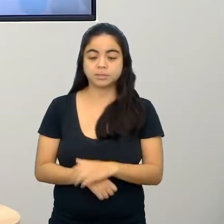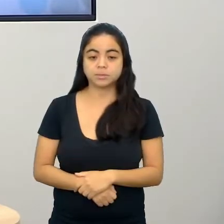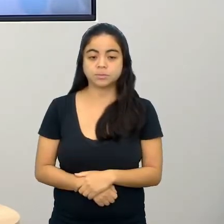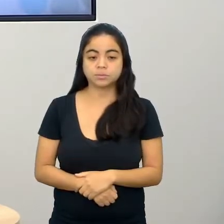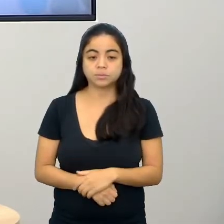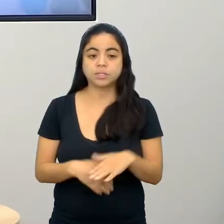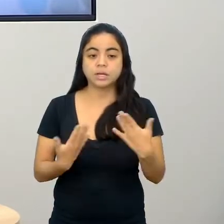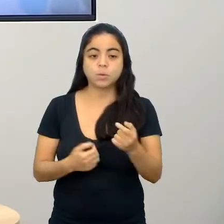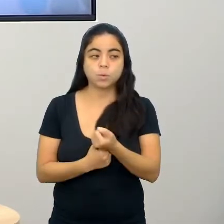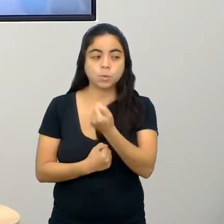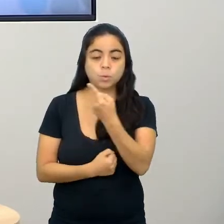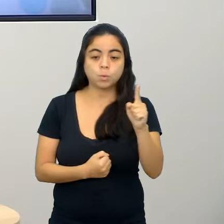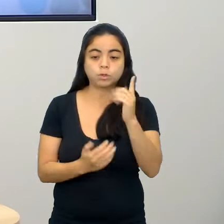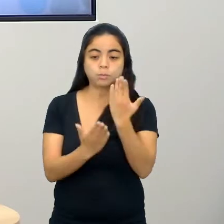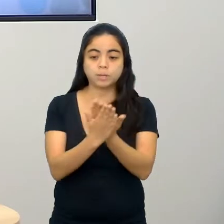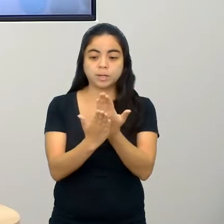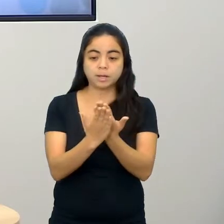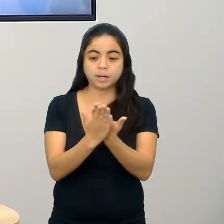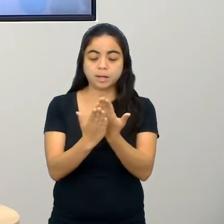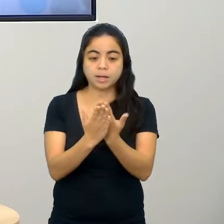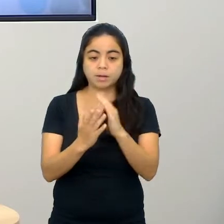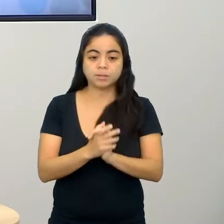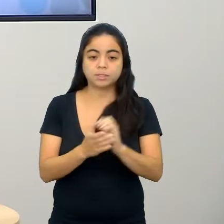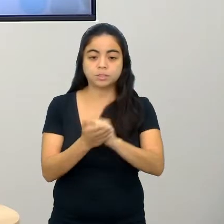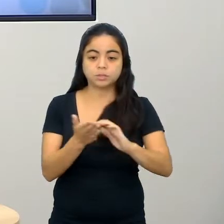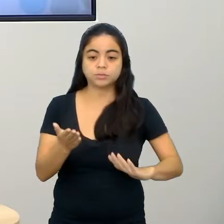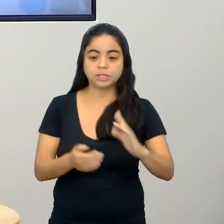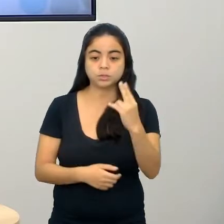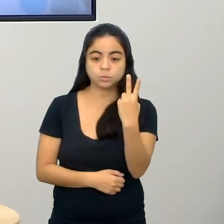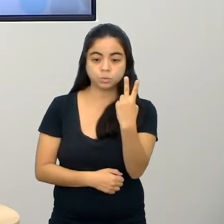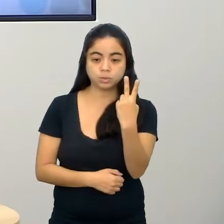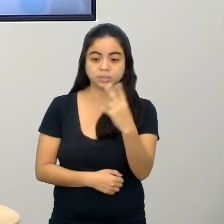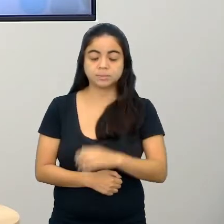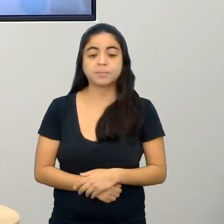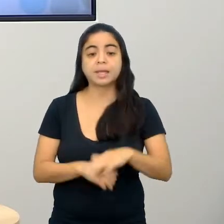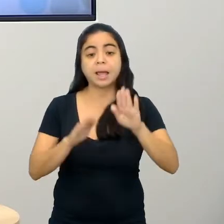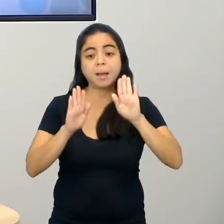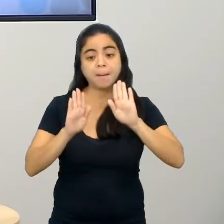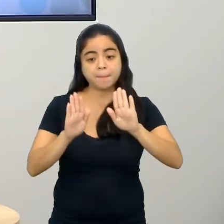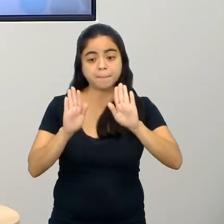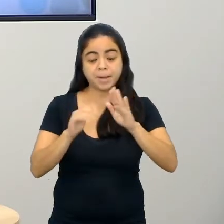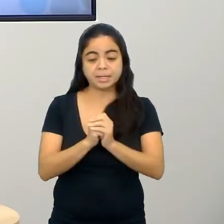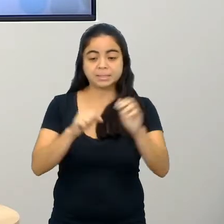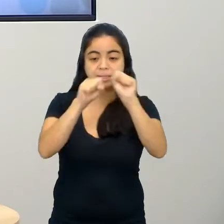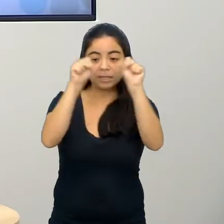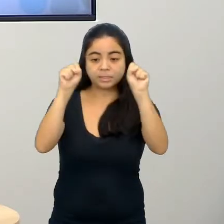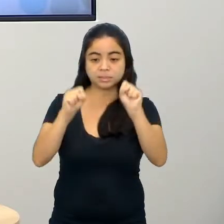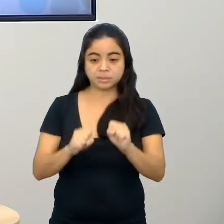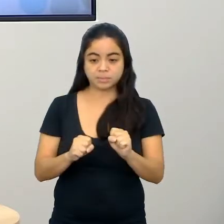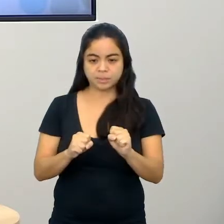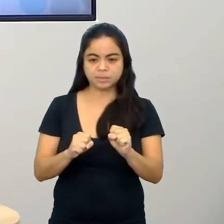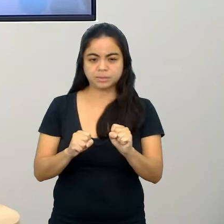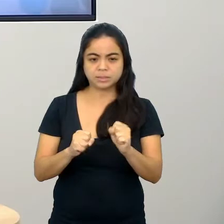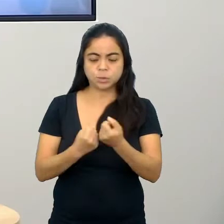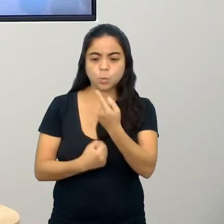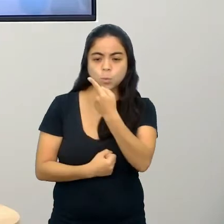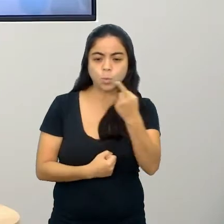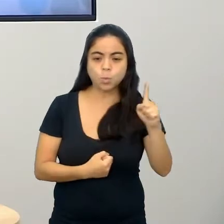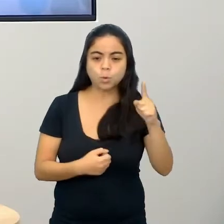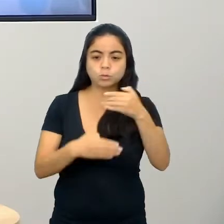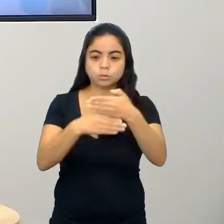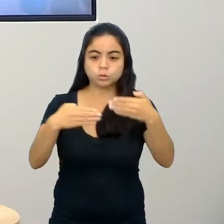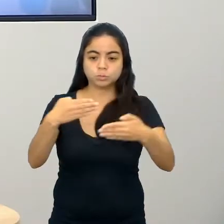a nossa última aula, né, da atividade número 2. Só que a sistematização, ela está no último